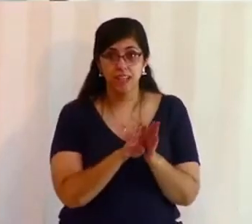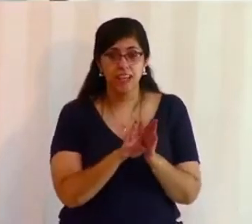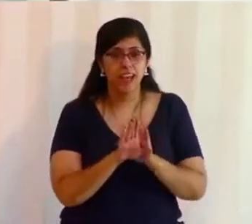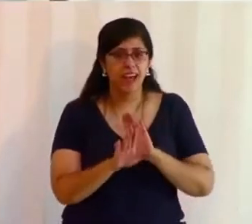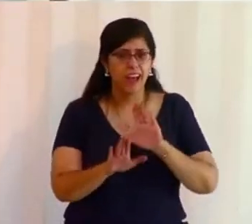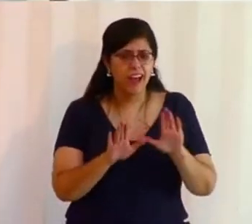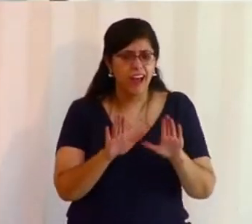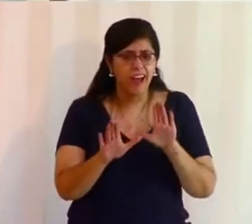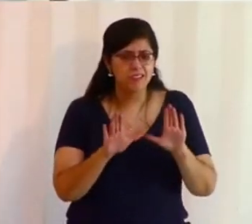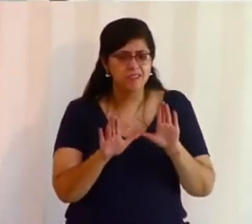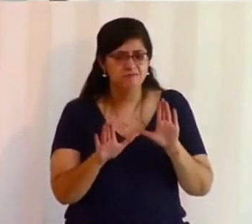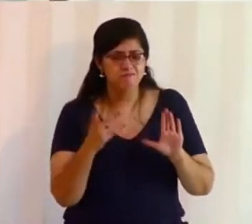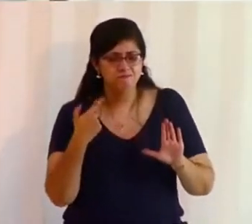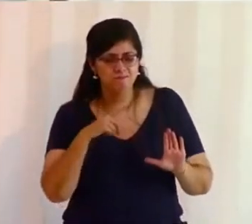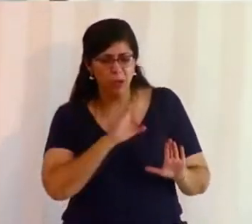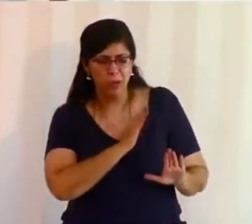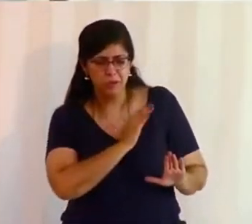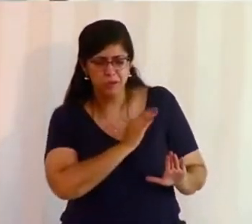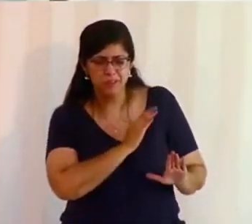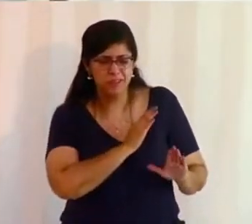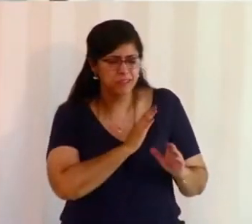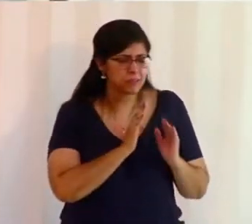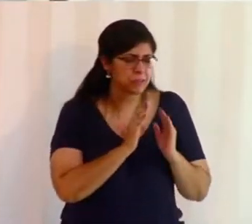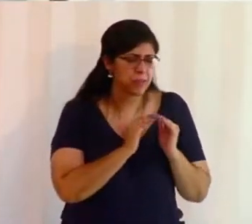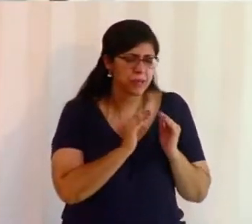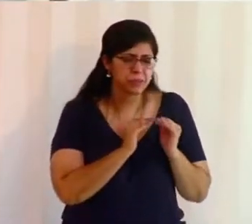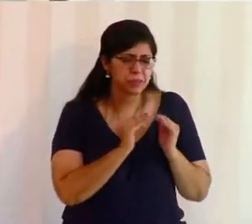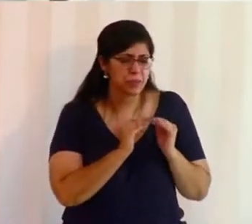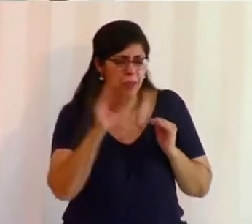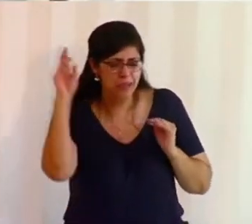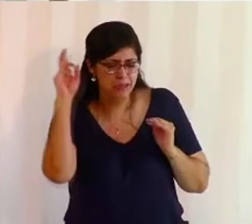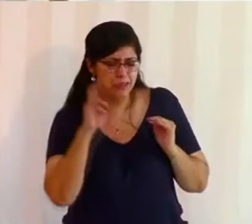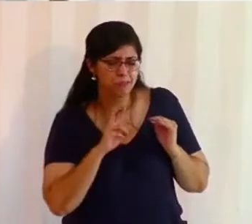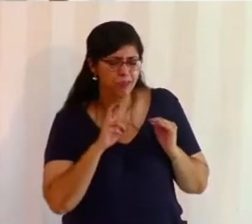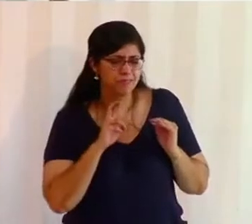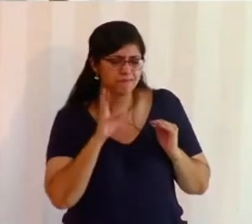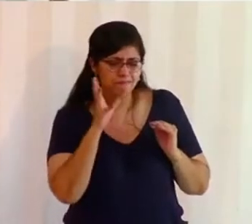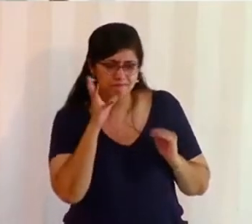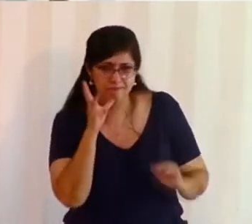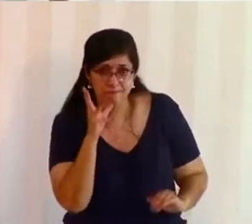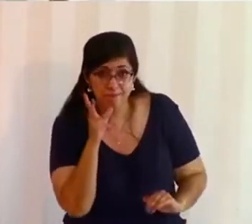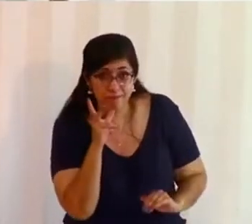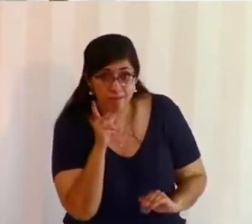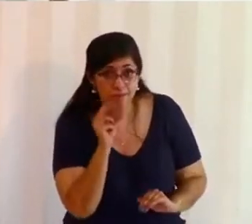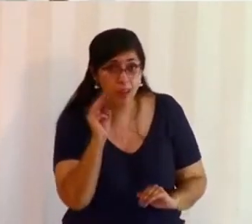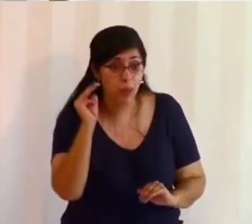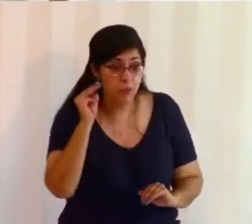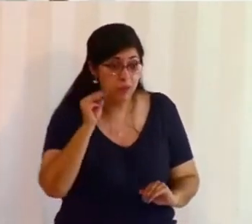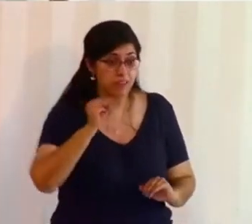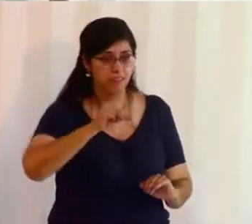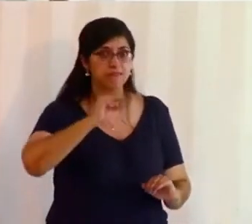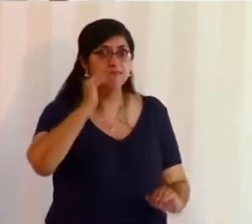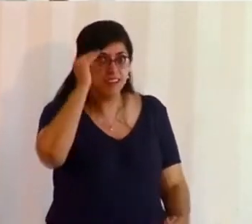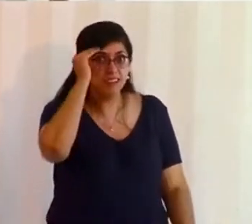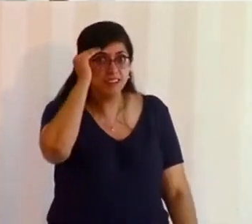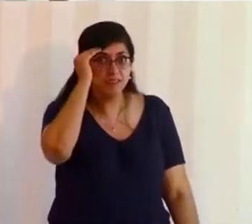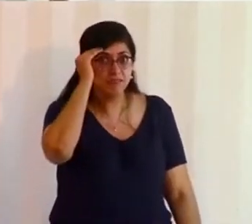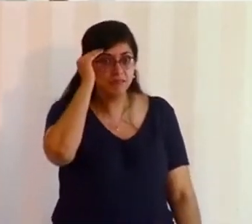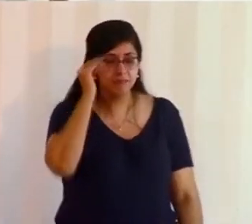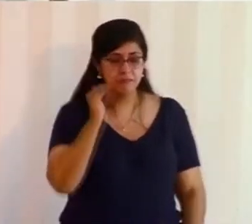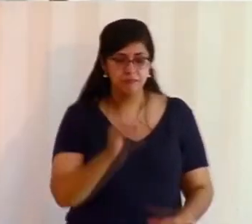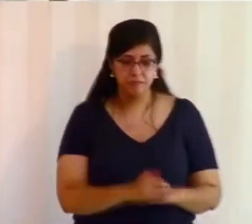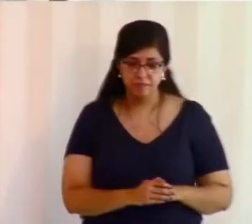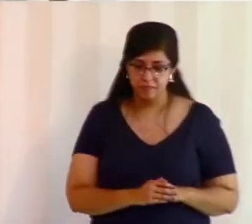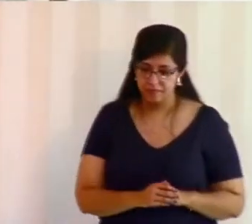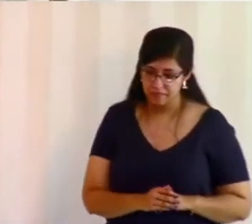é naquele outro local que eu vou preparar para você ir para lá. Mas espere a minha confirmação.